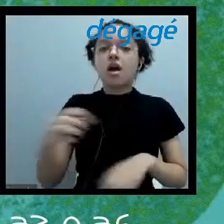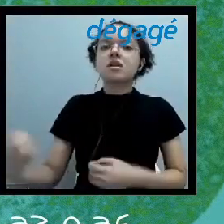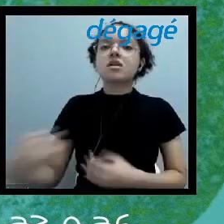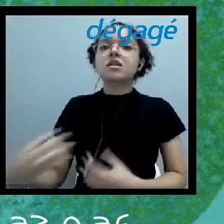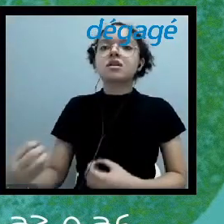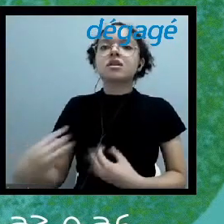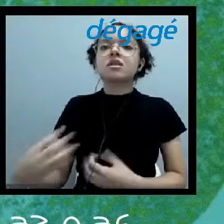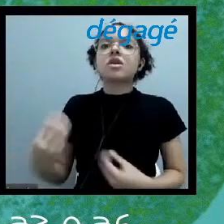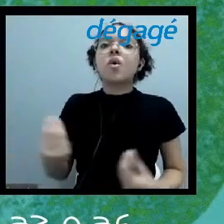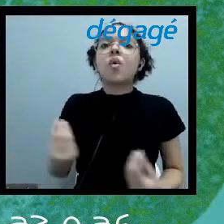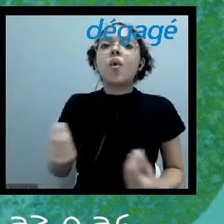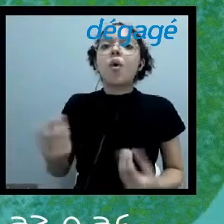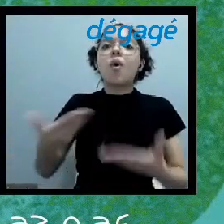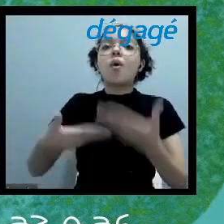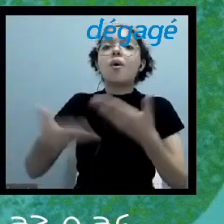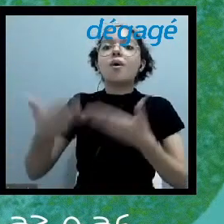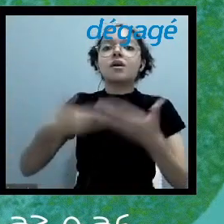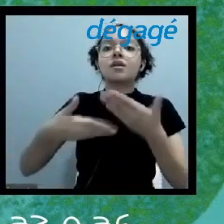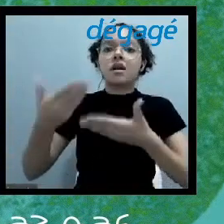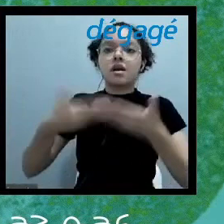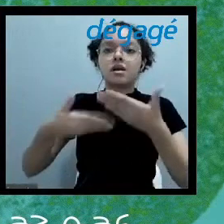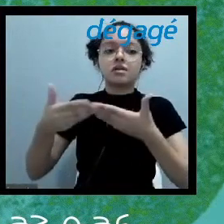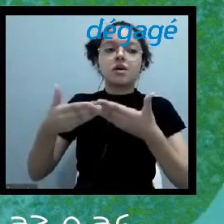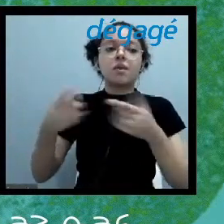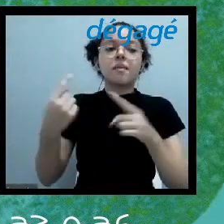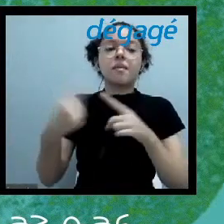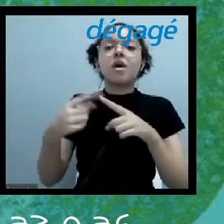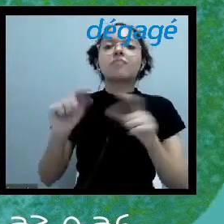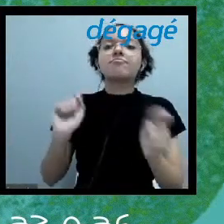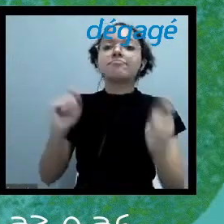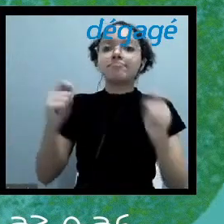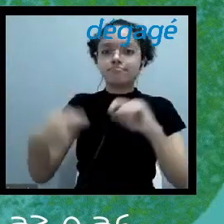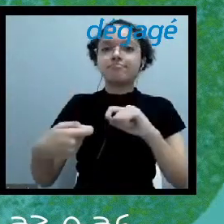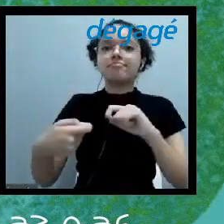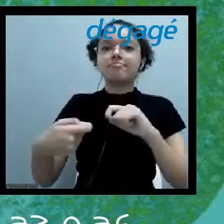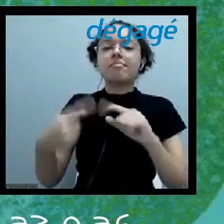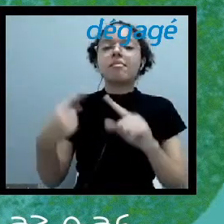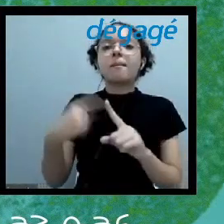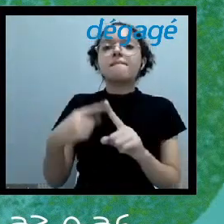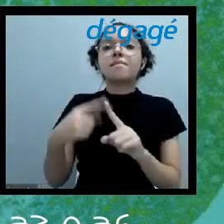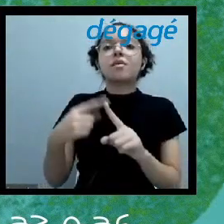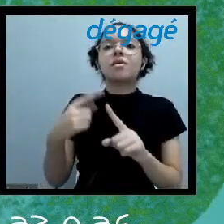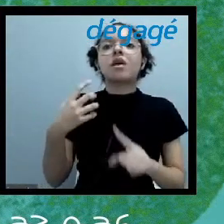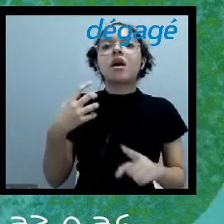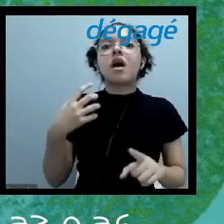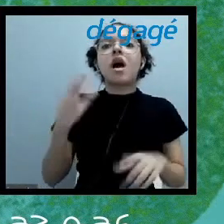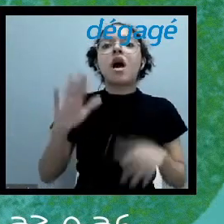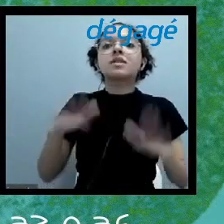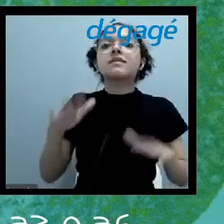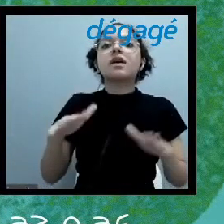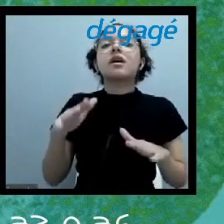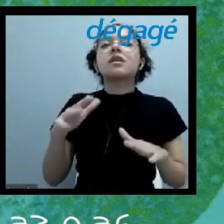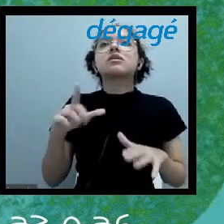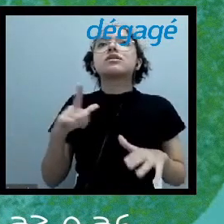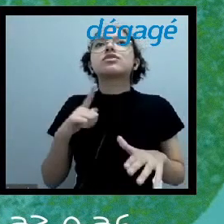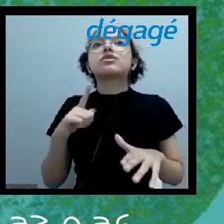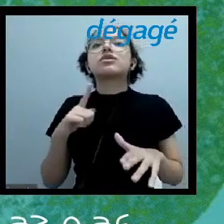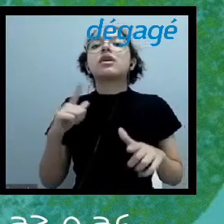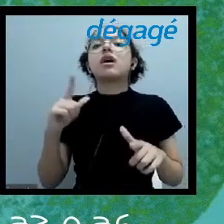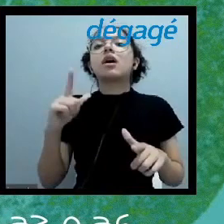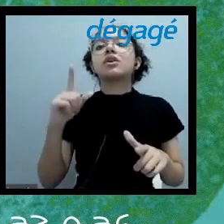ele não estava ouvindo, aliás, com desmodulação, não que seja surdo, mas desmodulação